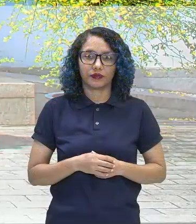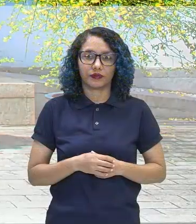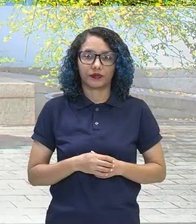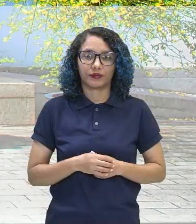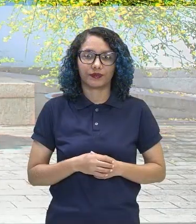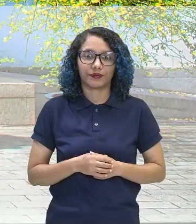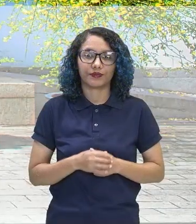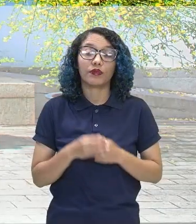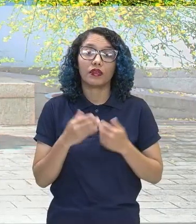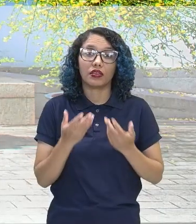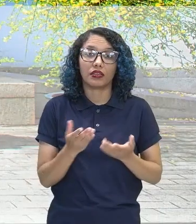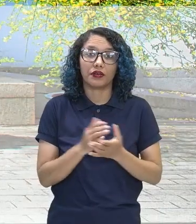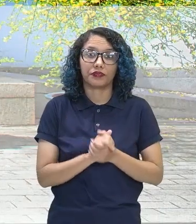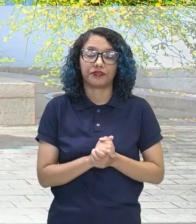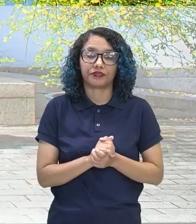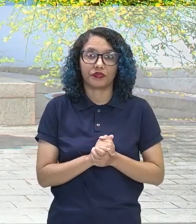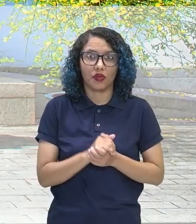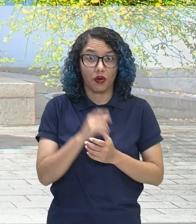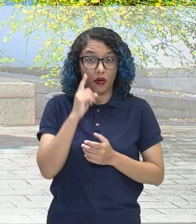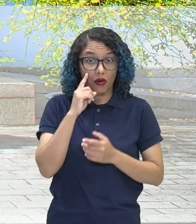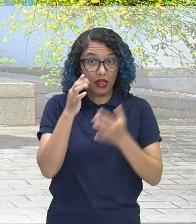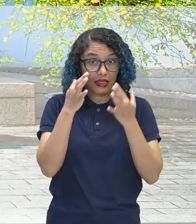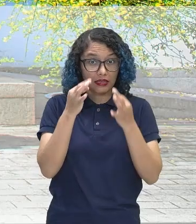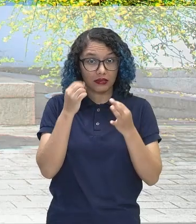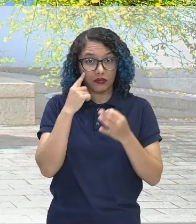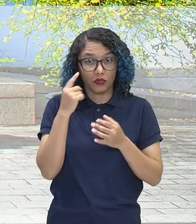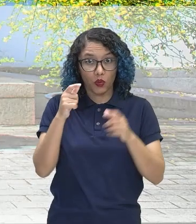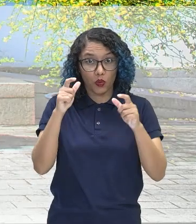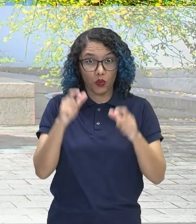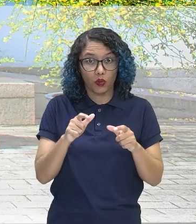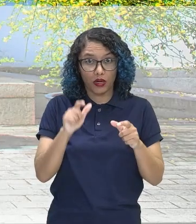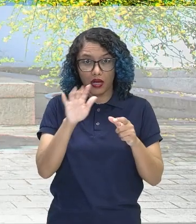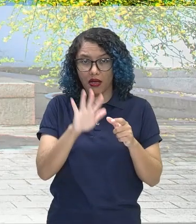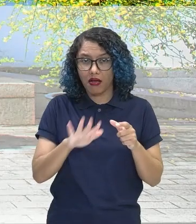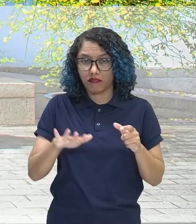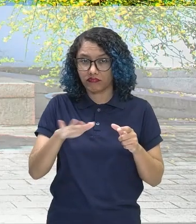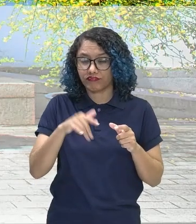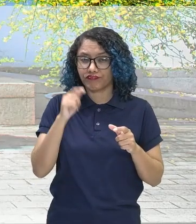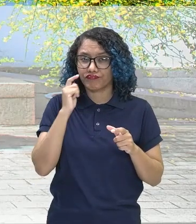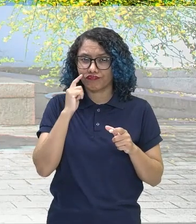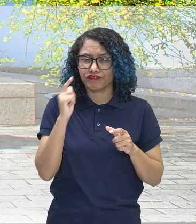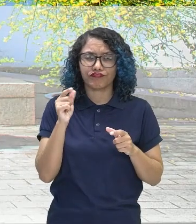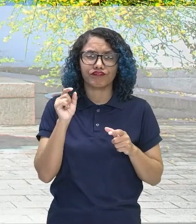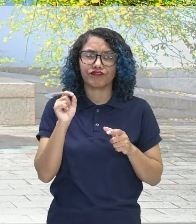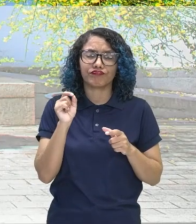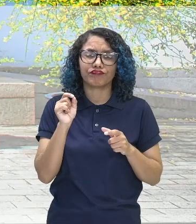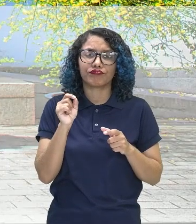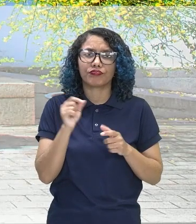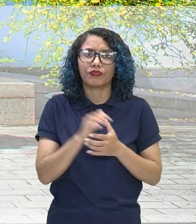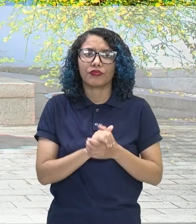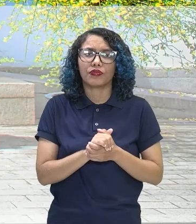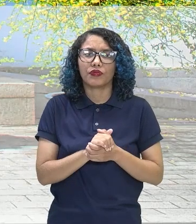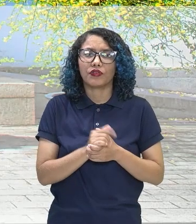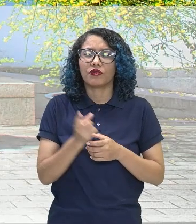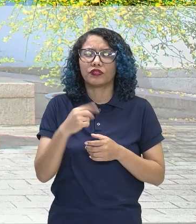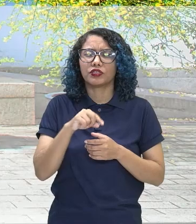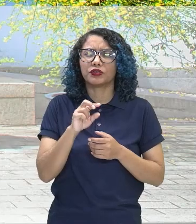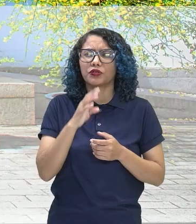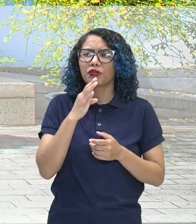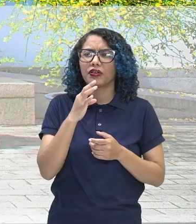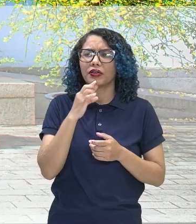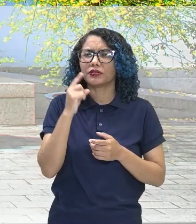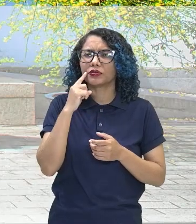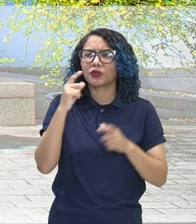Muito bem, já peço que vocês observem aqui o nosso cenário. Vocês sabem aonde eu estou?